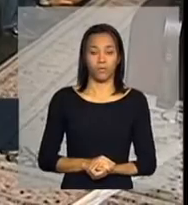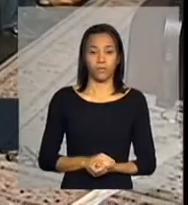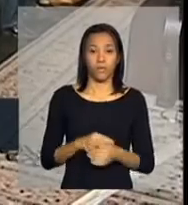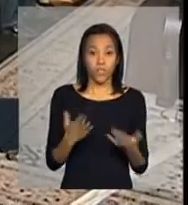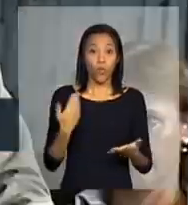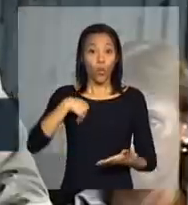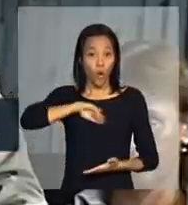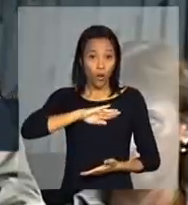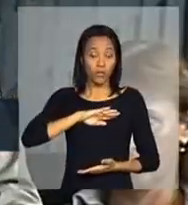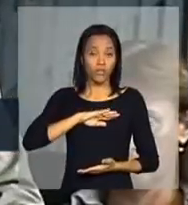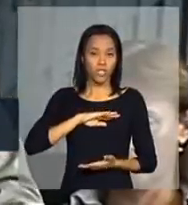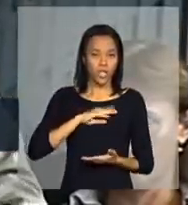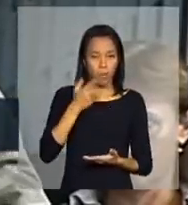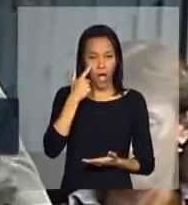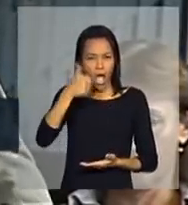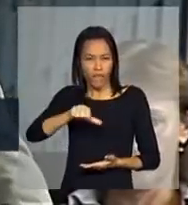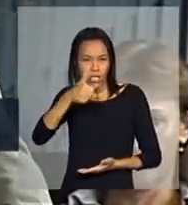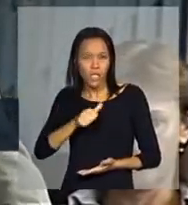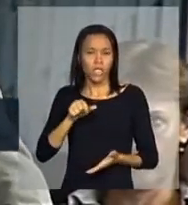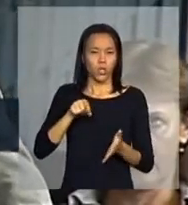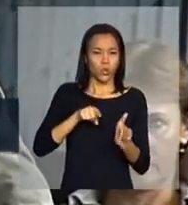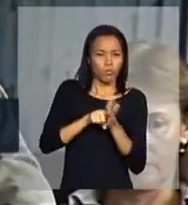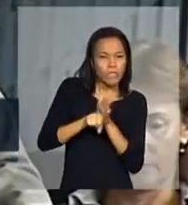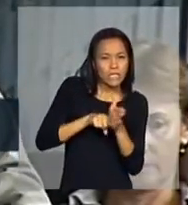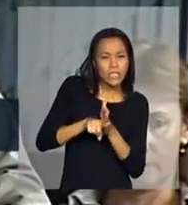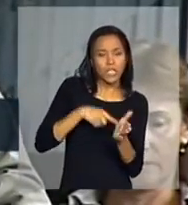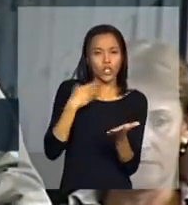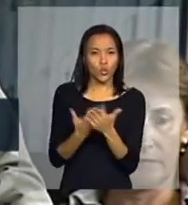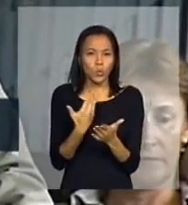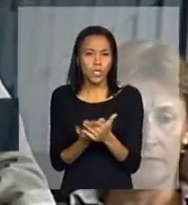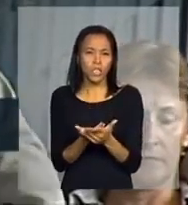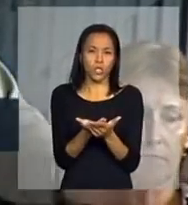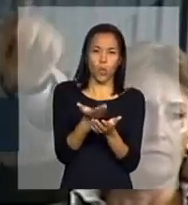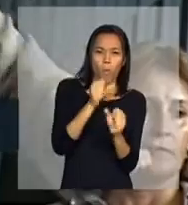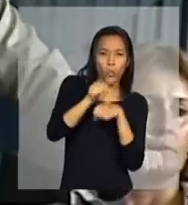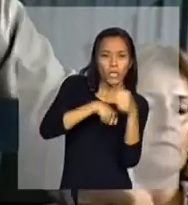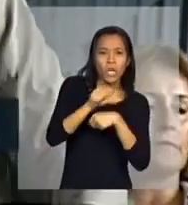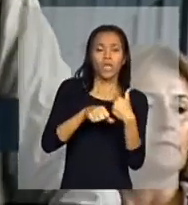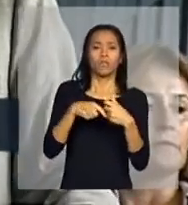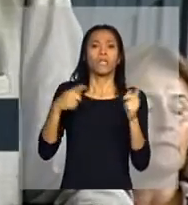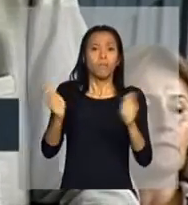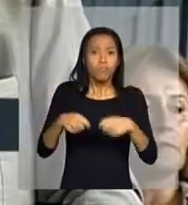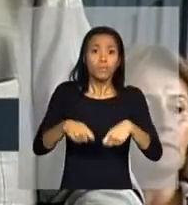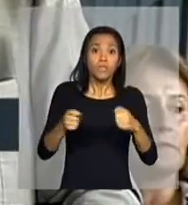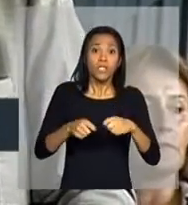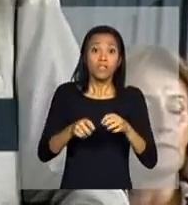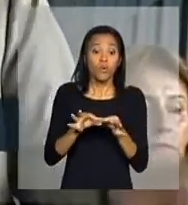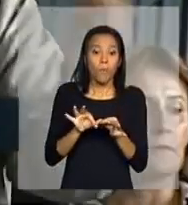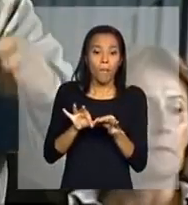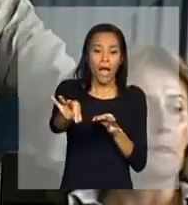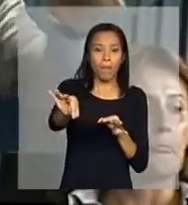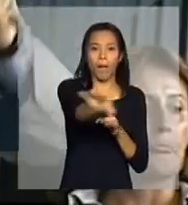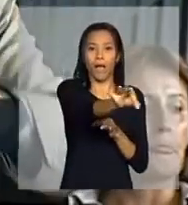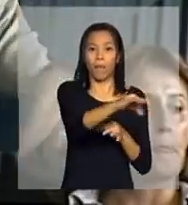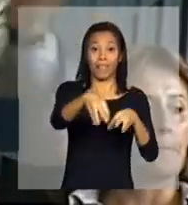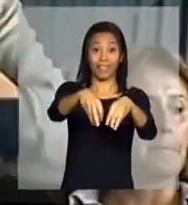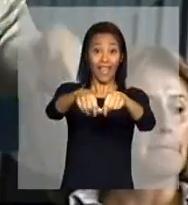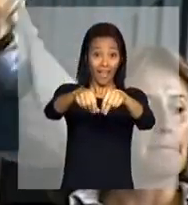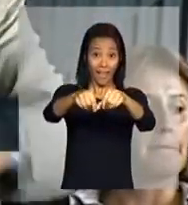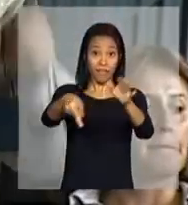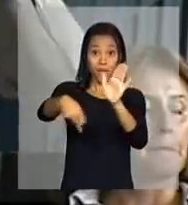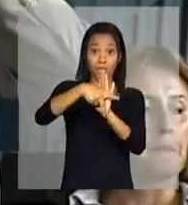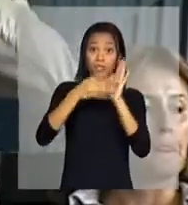Estamos estudando as melhorias, as reformulações, as situações que nos permitam demarcar terras indígenas sem que os conflitos